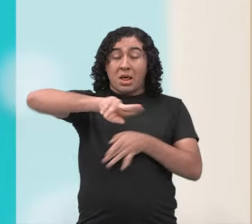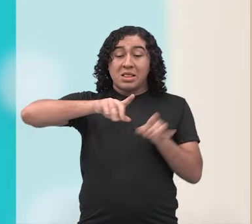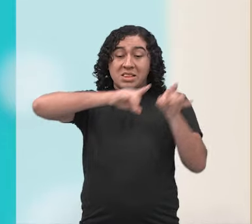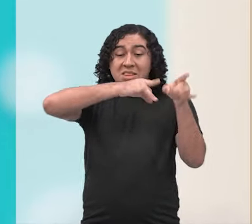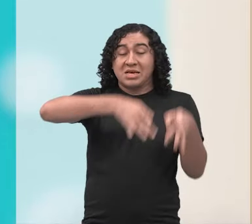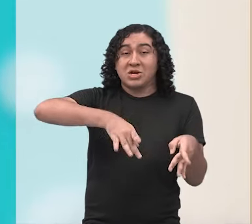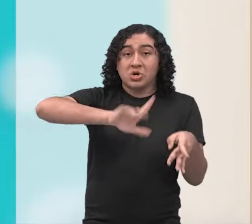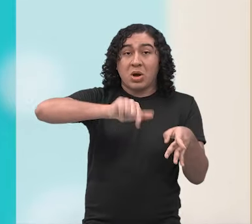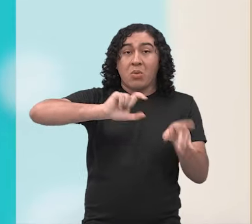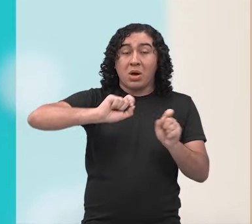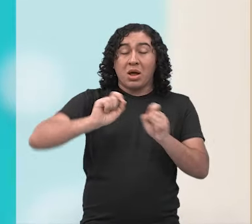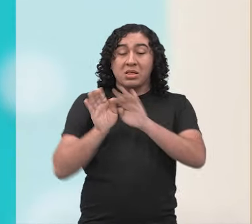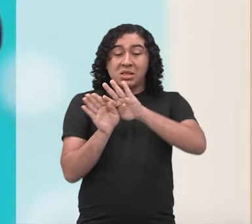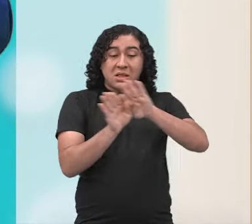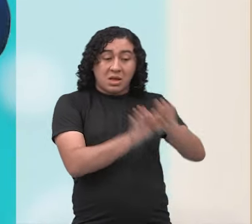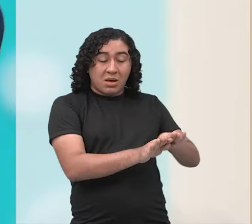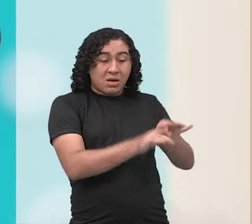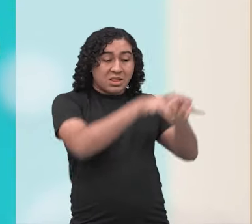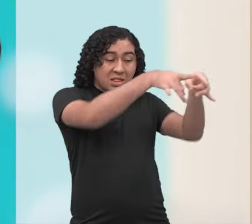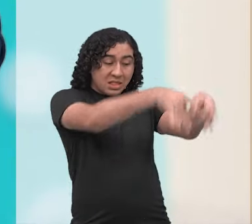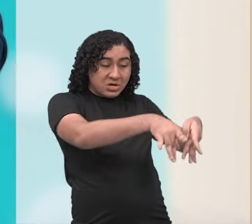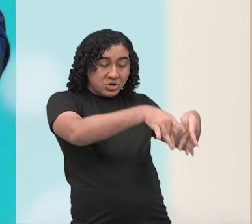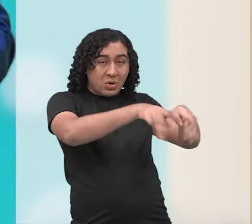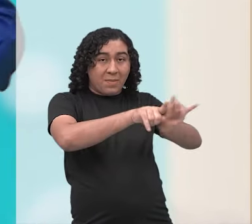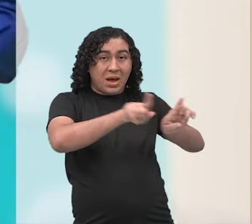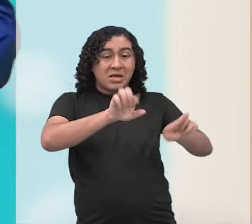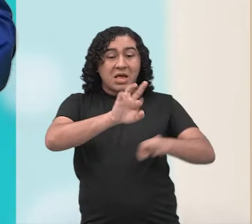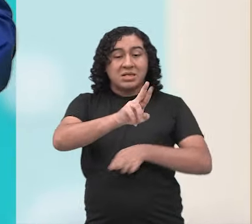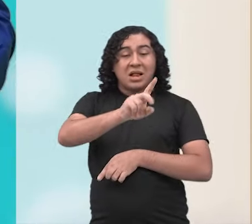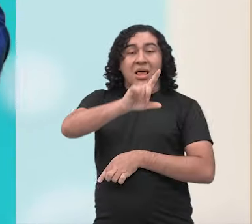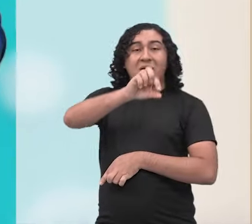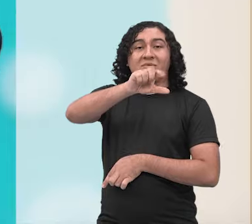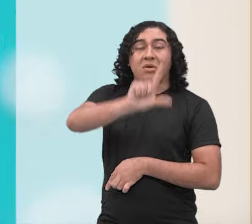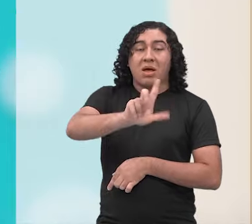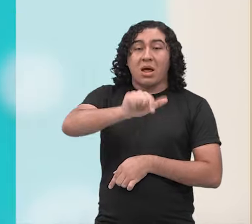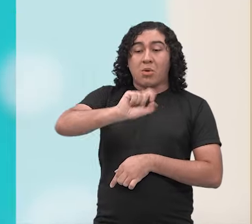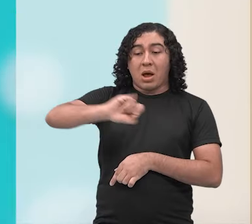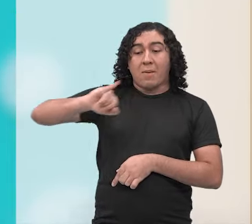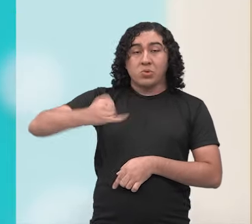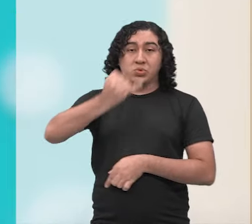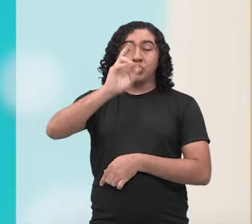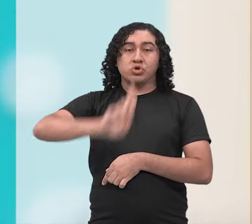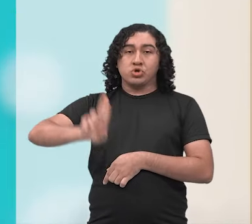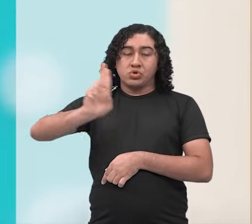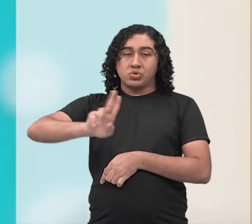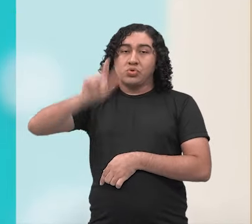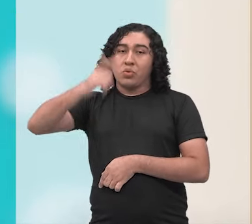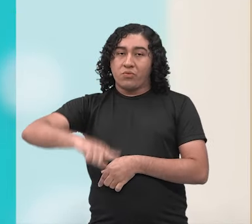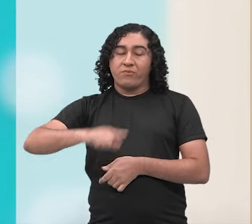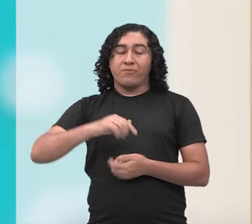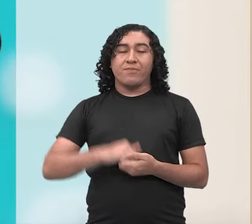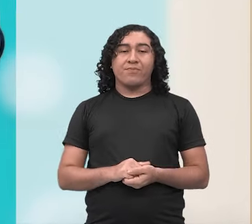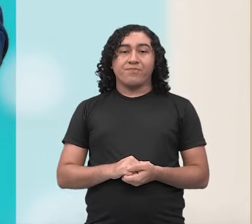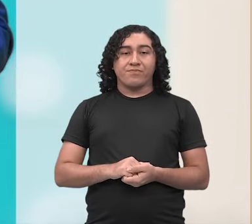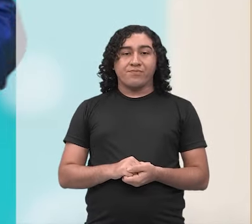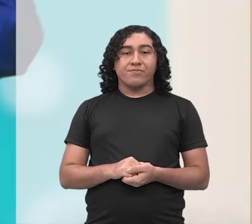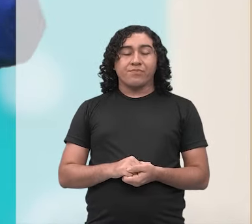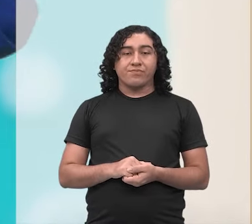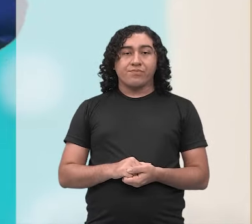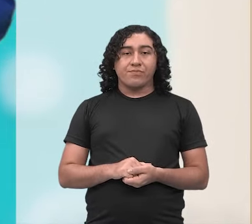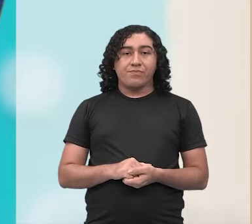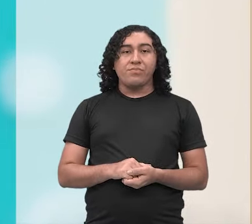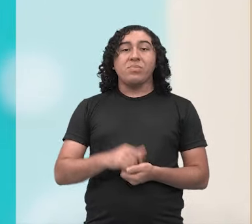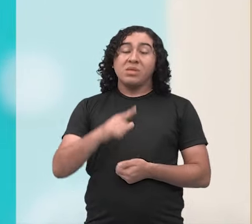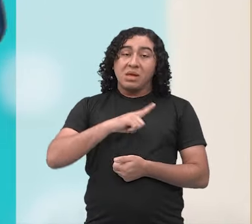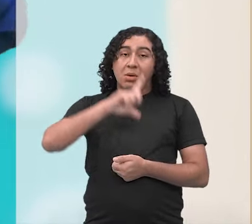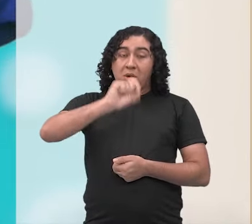ser descartado, materiais reciclados vai ser reaproveitado. E Vicky Muniz, ele faz uma releitura da Morte de Marat